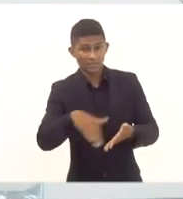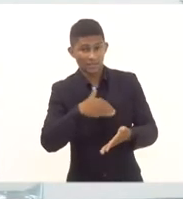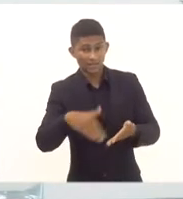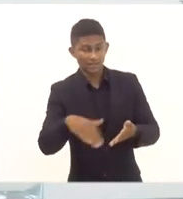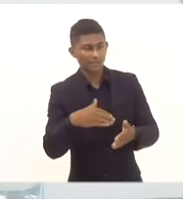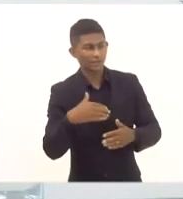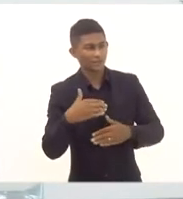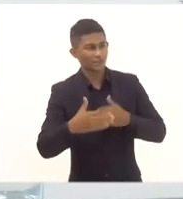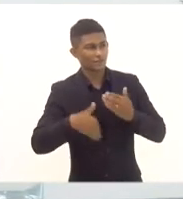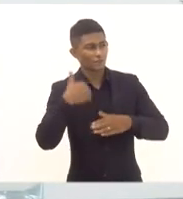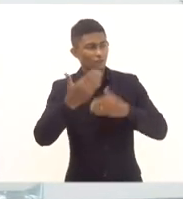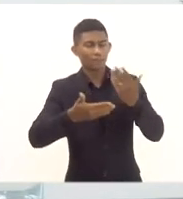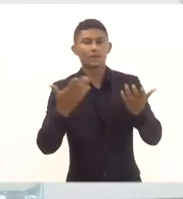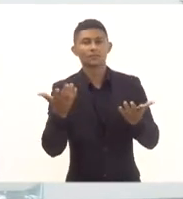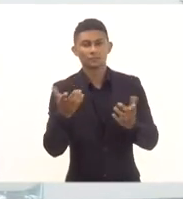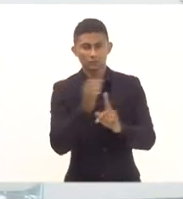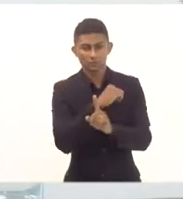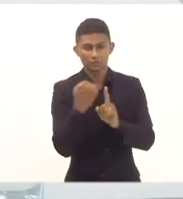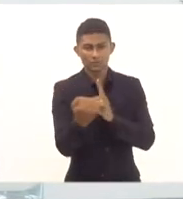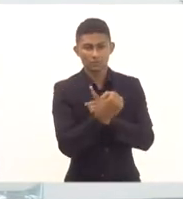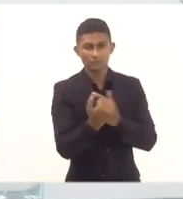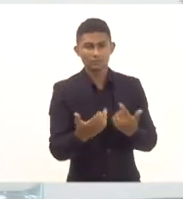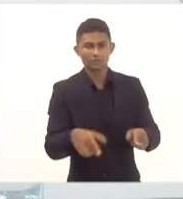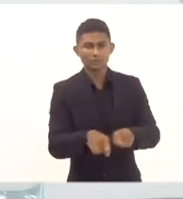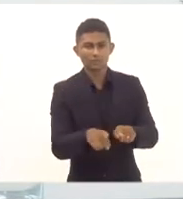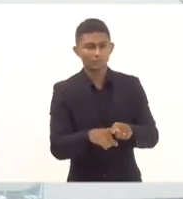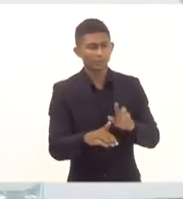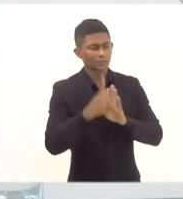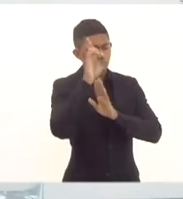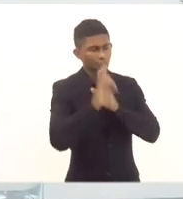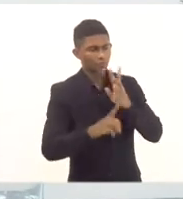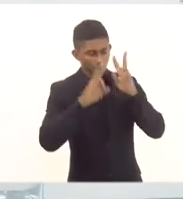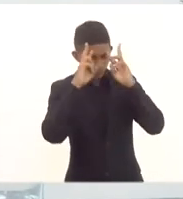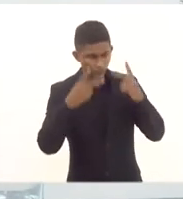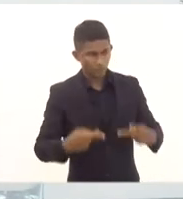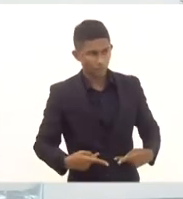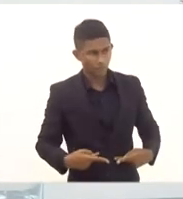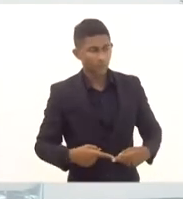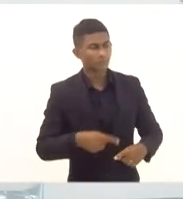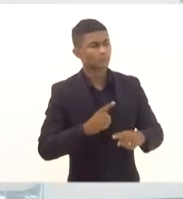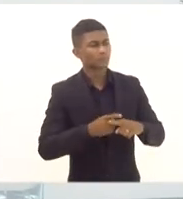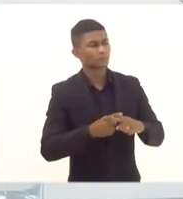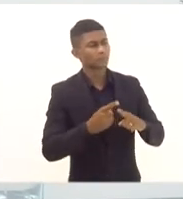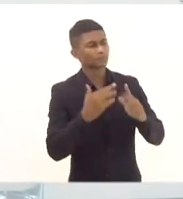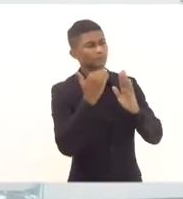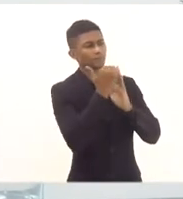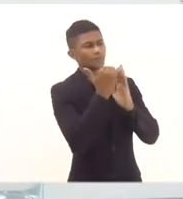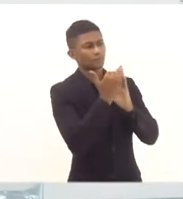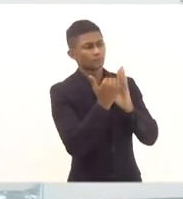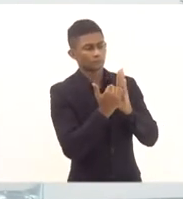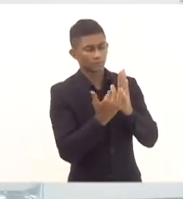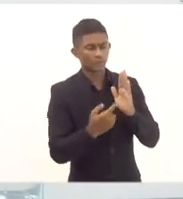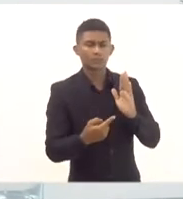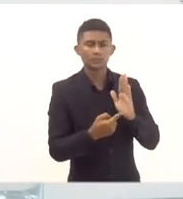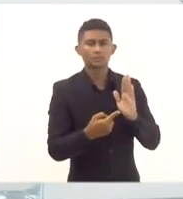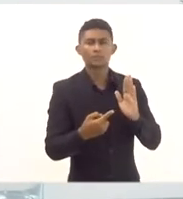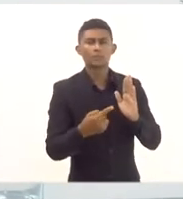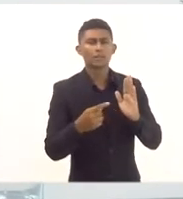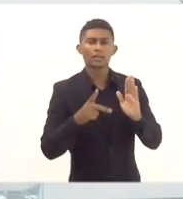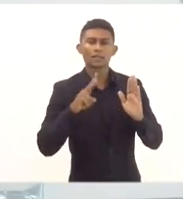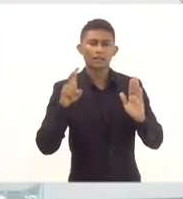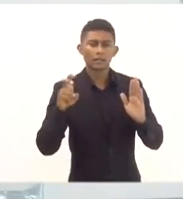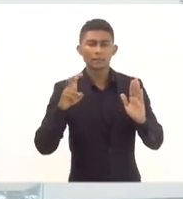e direitos humanos com esse programa da da que a realidade são programa que fala muito de segurança